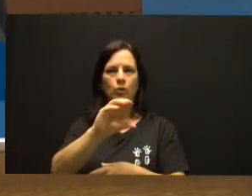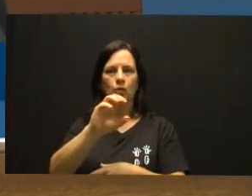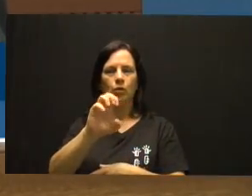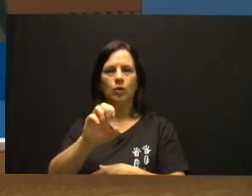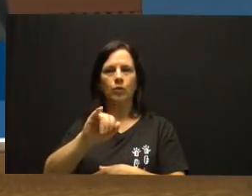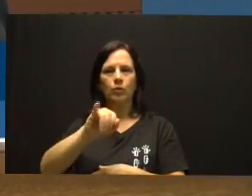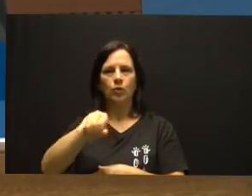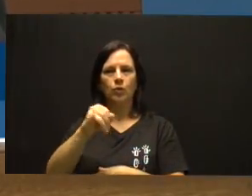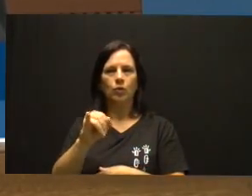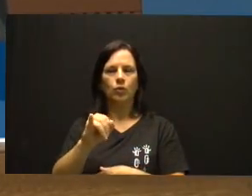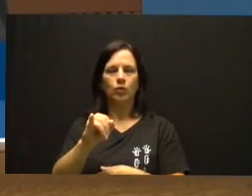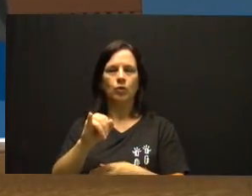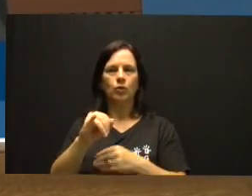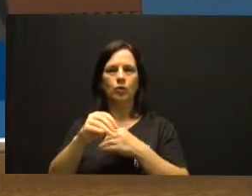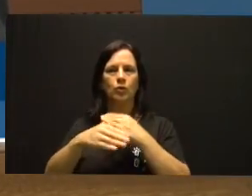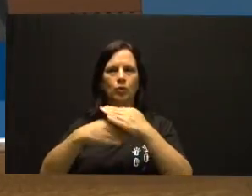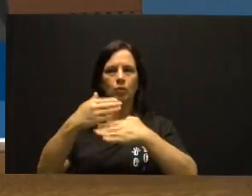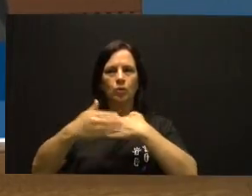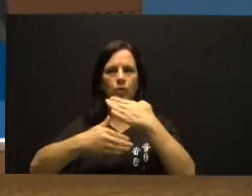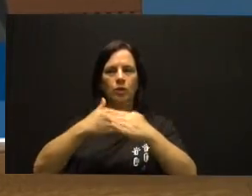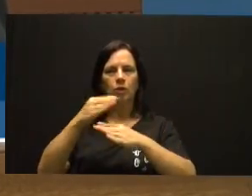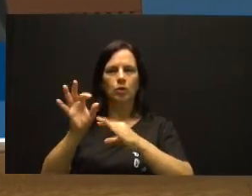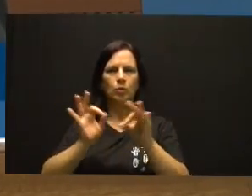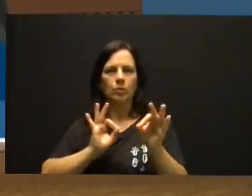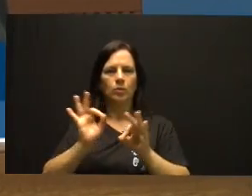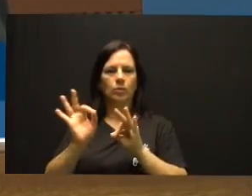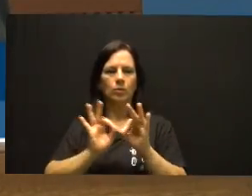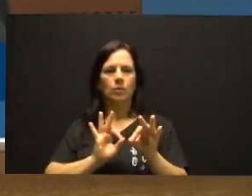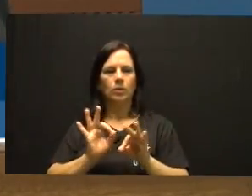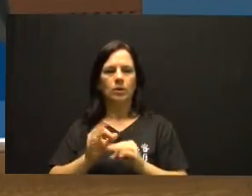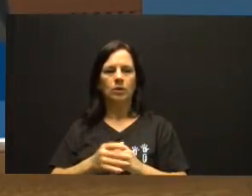CFJ, Construções e Montagens